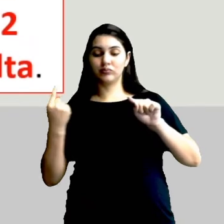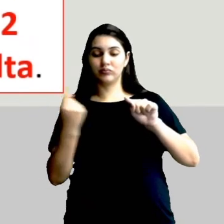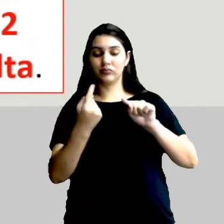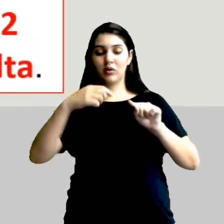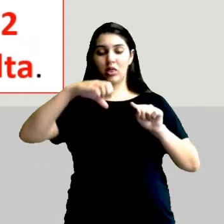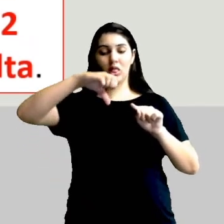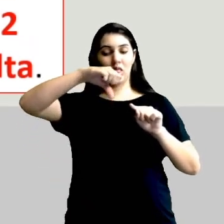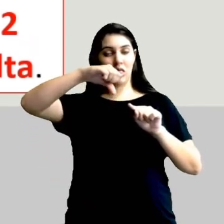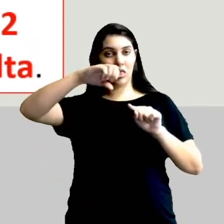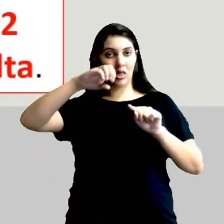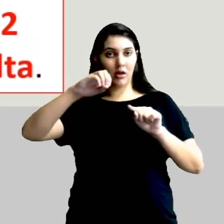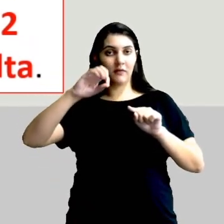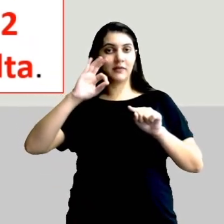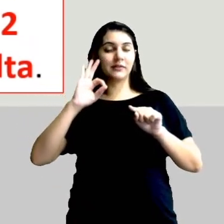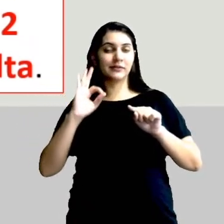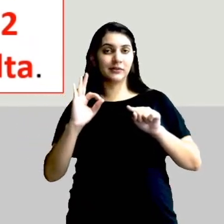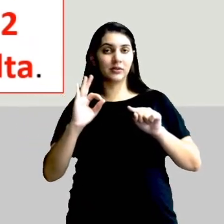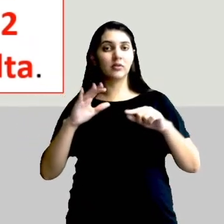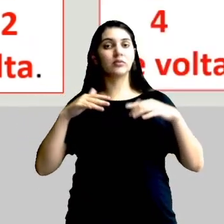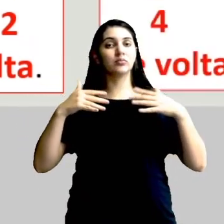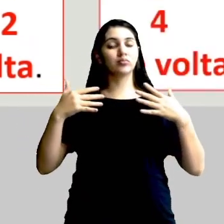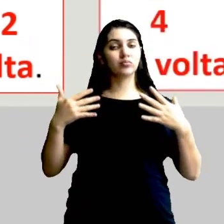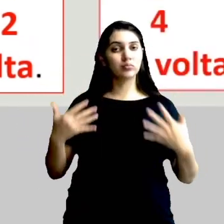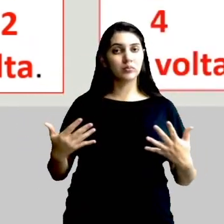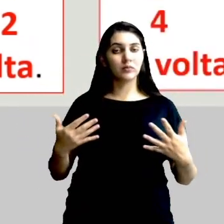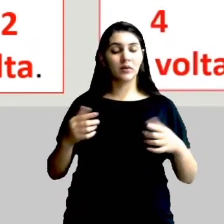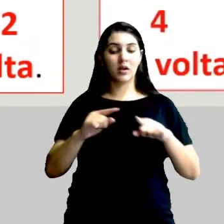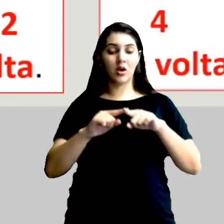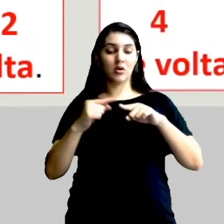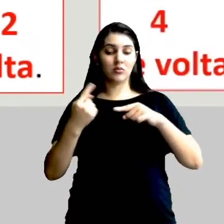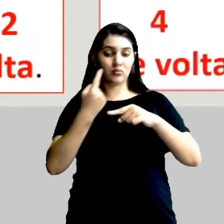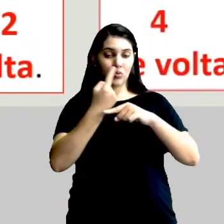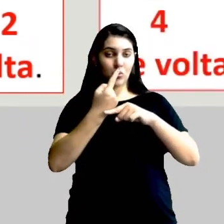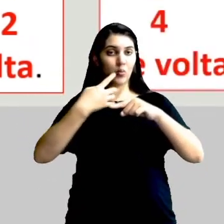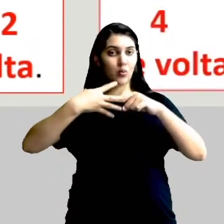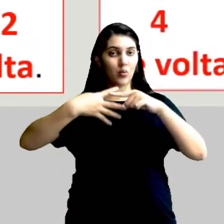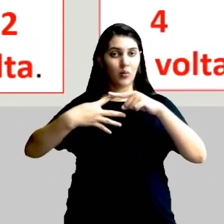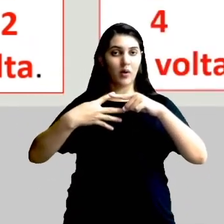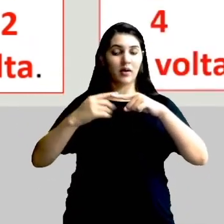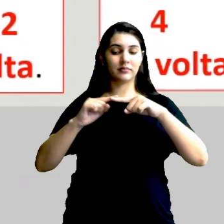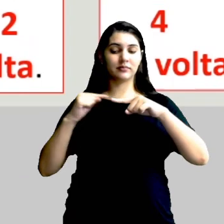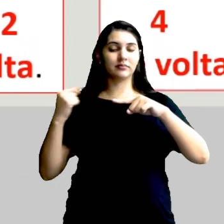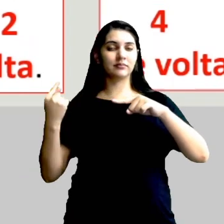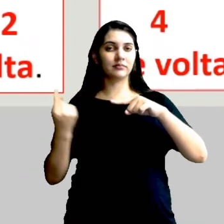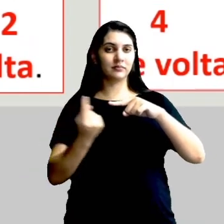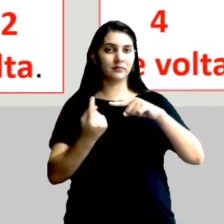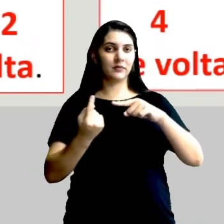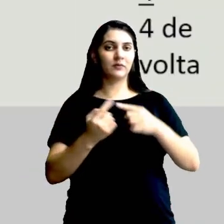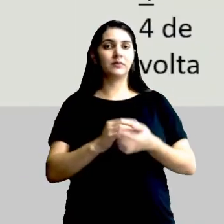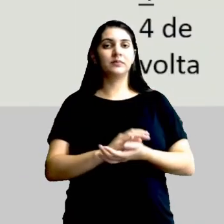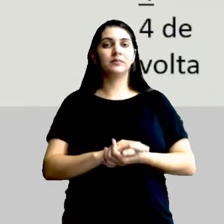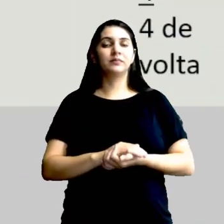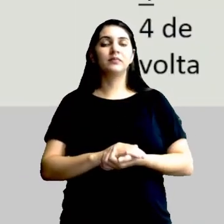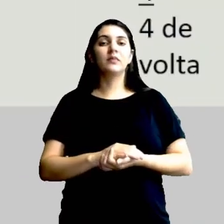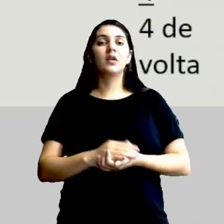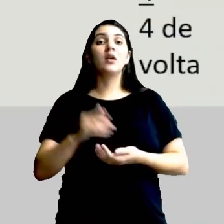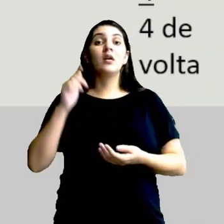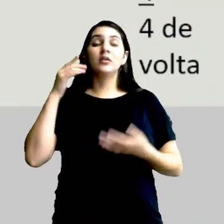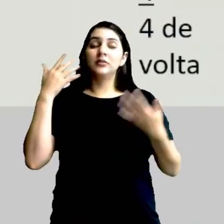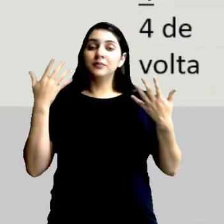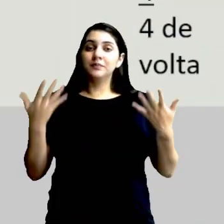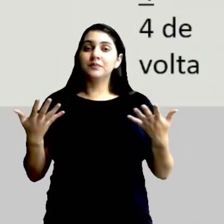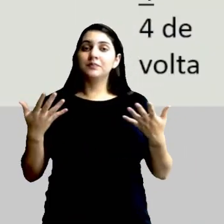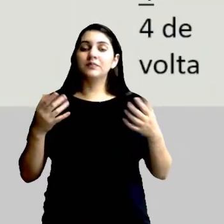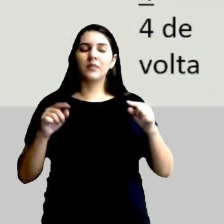de 90 graus, ou seja, ela deu 1/4 de volta.